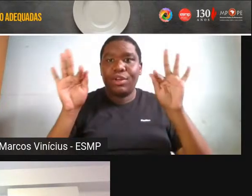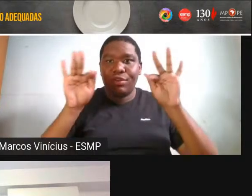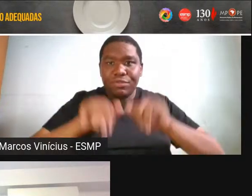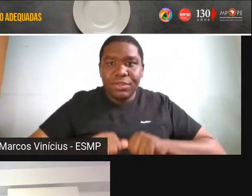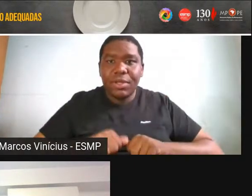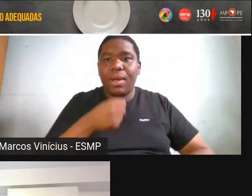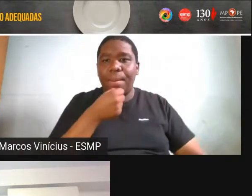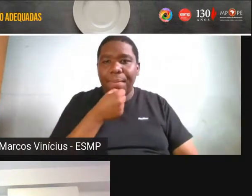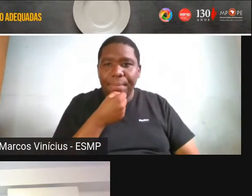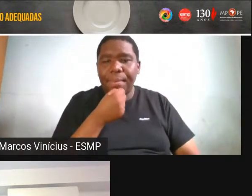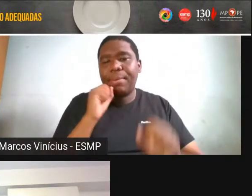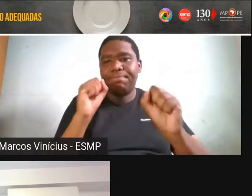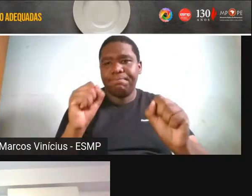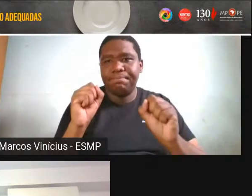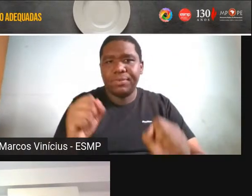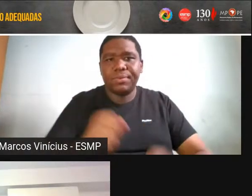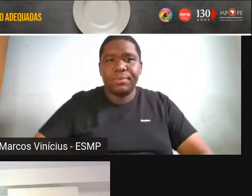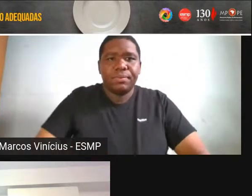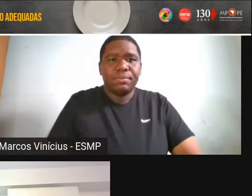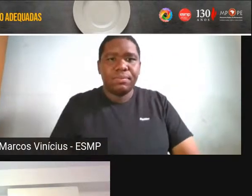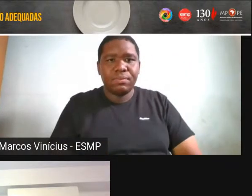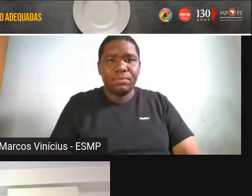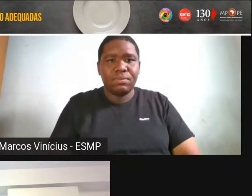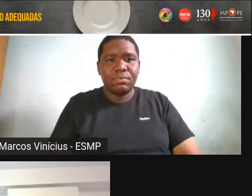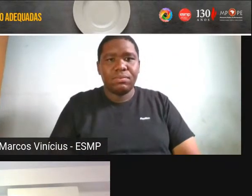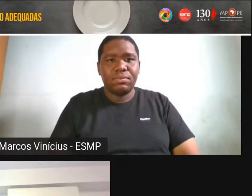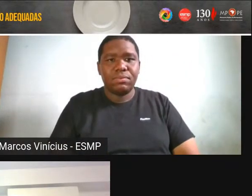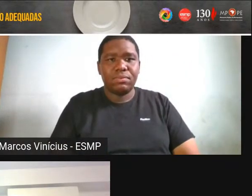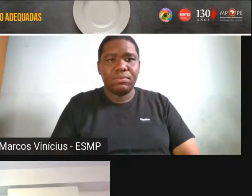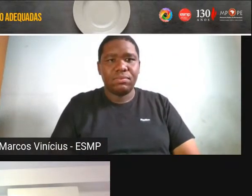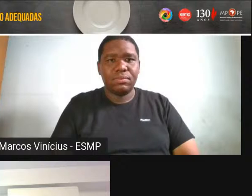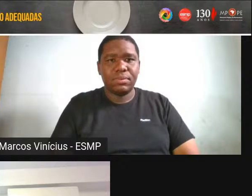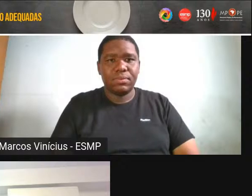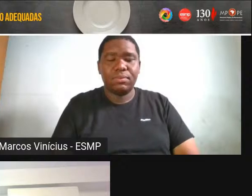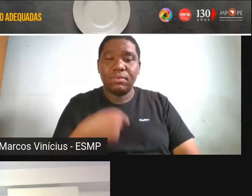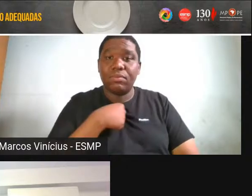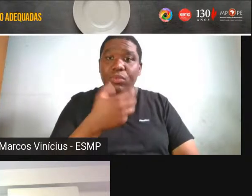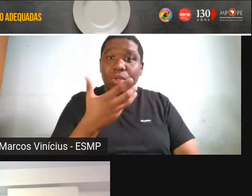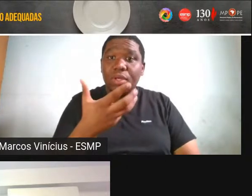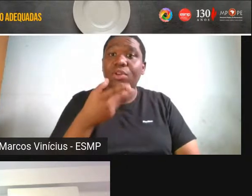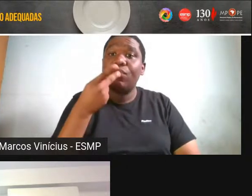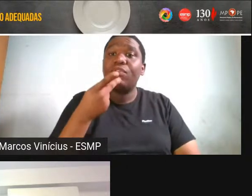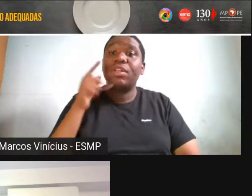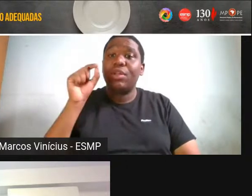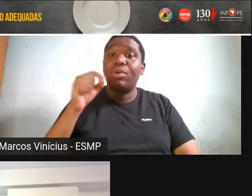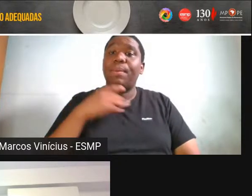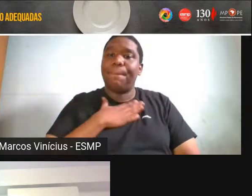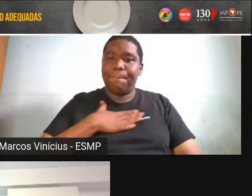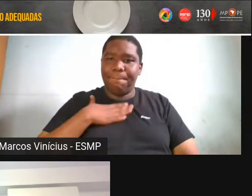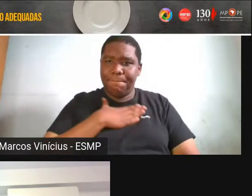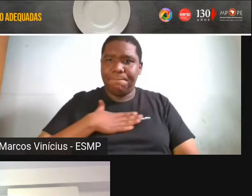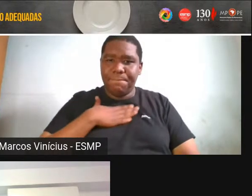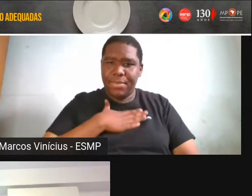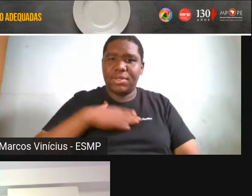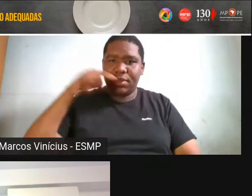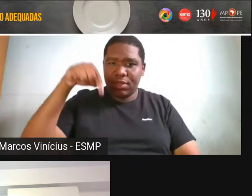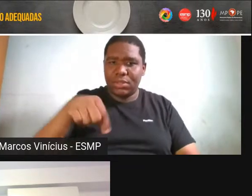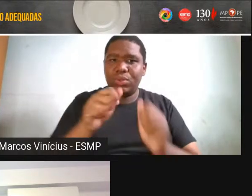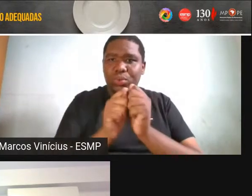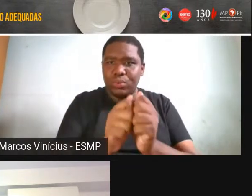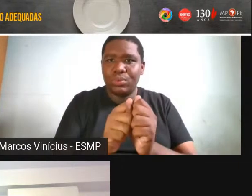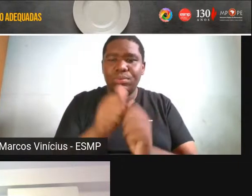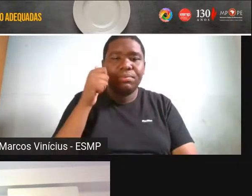Obrigada. Eu gostaria de dizer que é um prazer estar com a Maísa aqui, porque, na realidade, nós somos